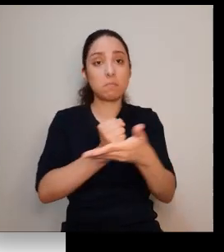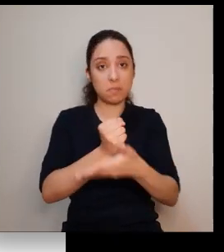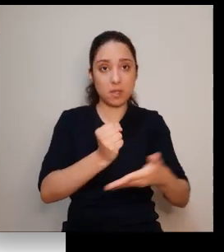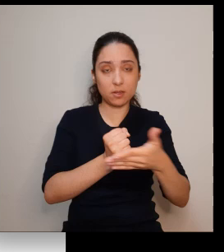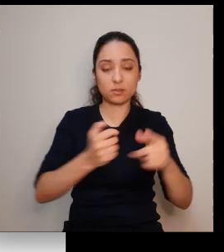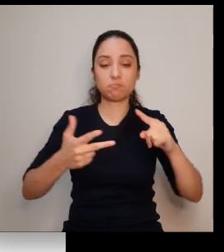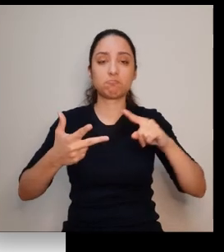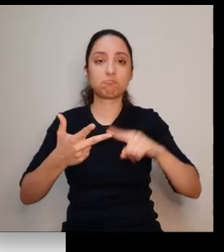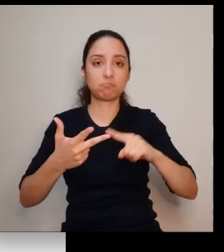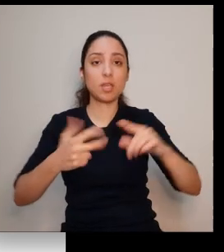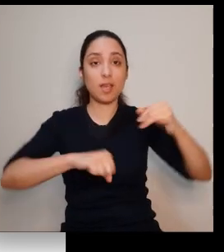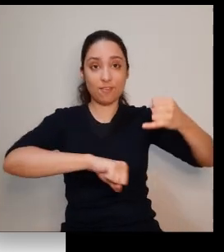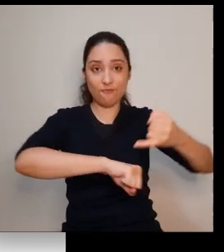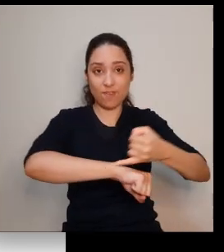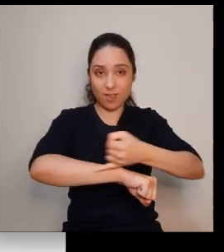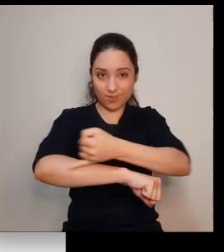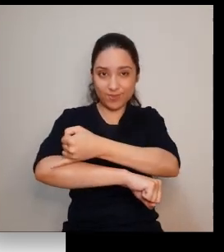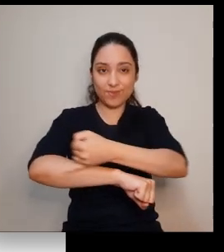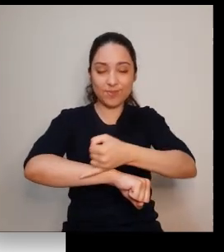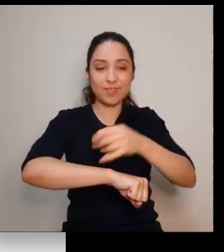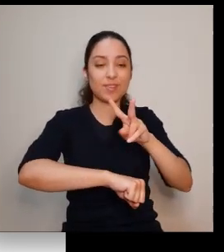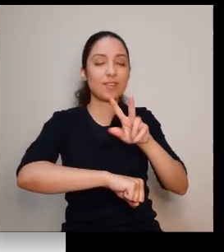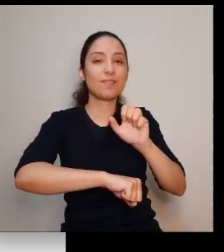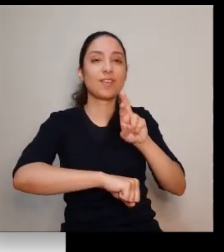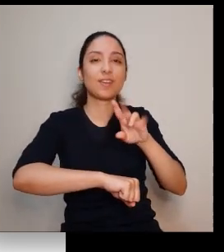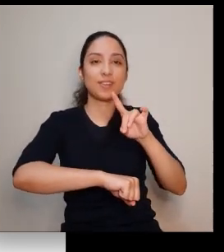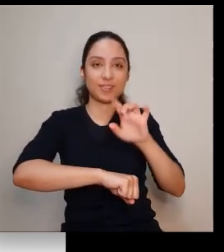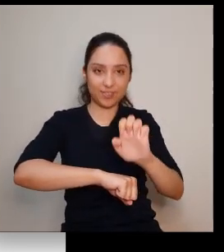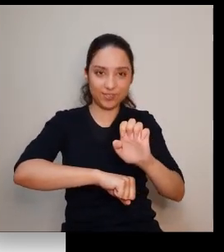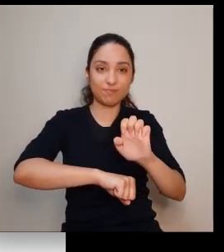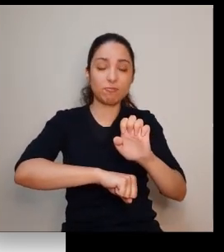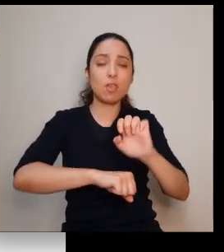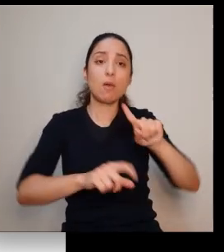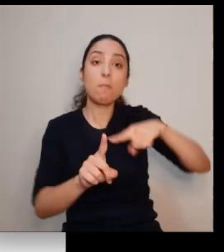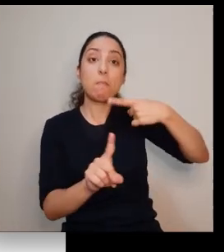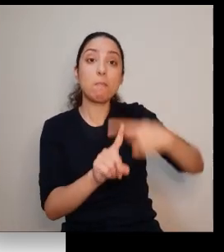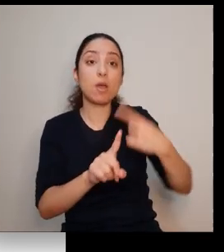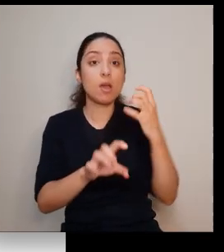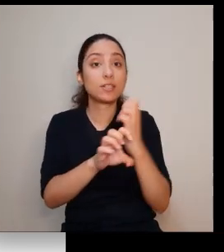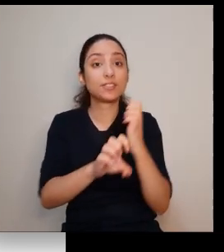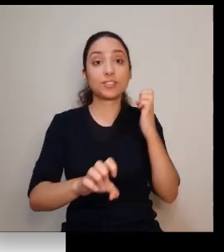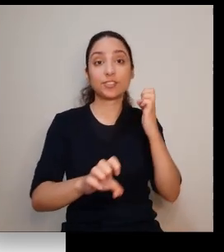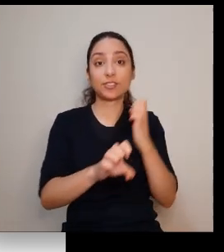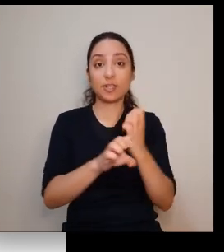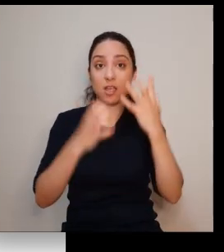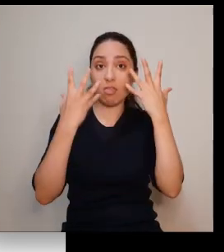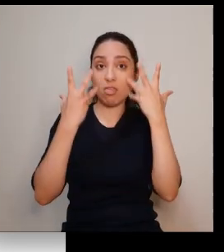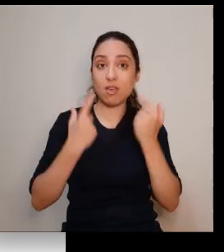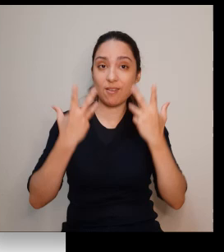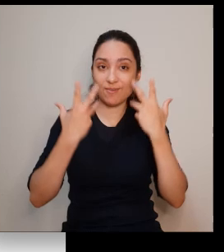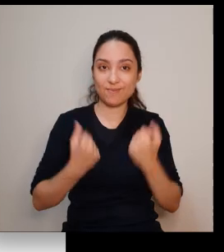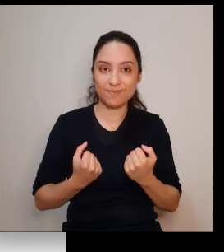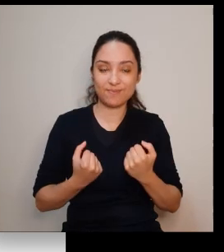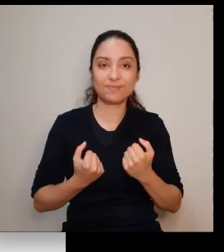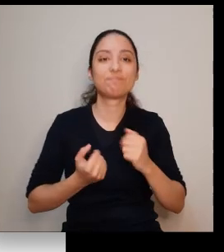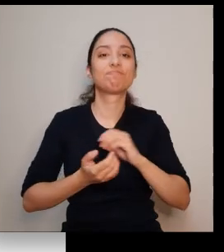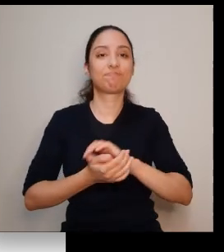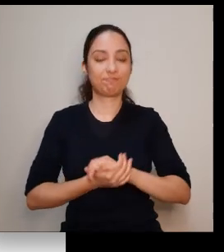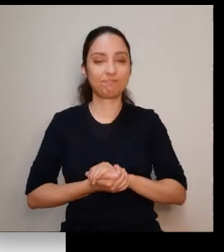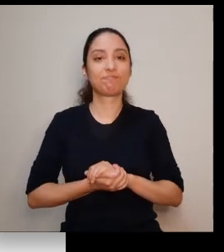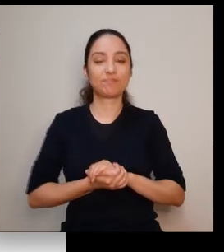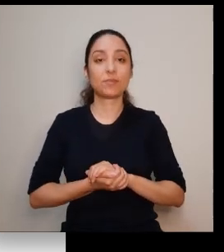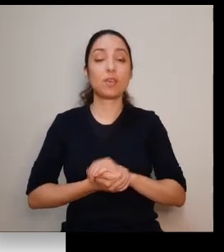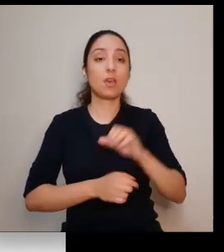ECO-RRD, a adaptação baseada em ecossistemas, chamada AB, a infraestrutura verde e a engenharia